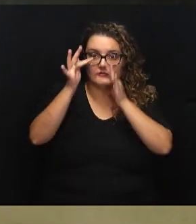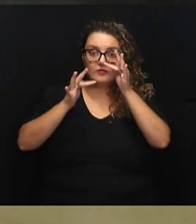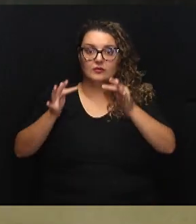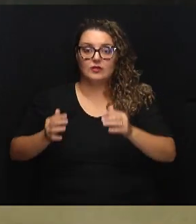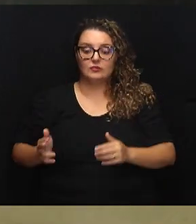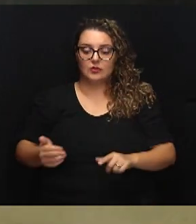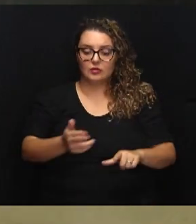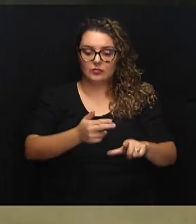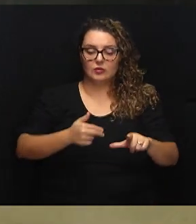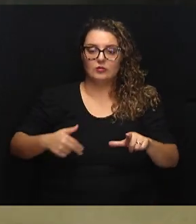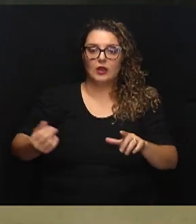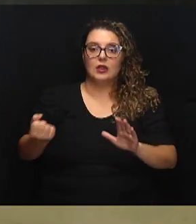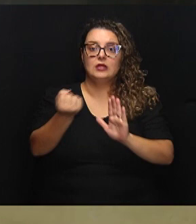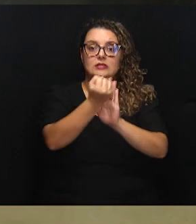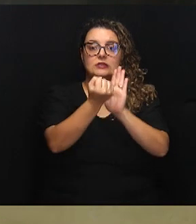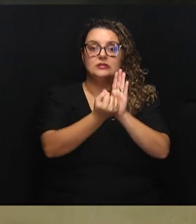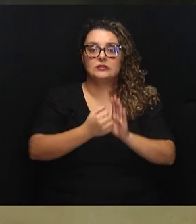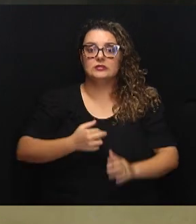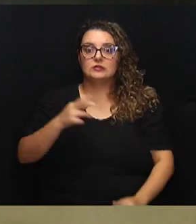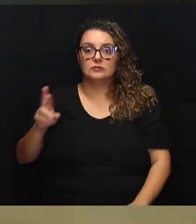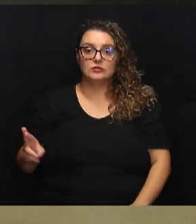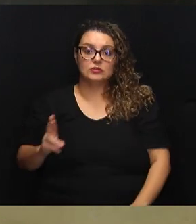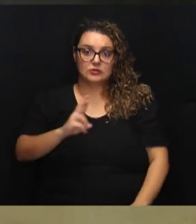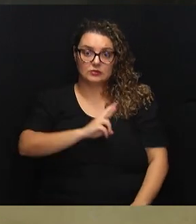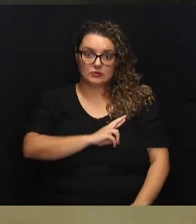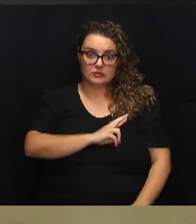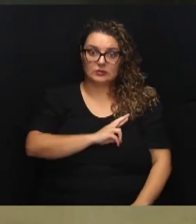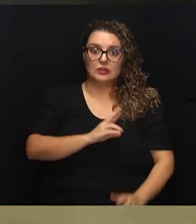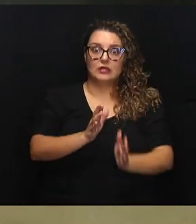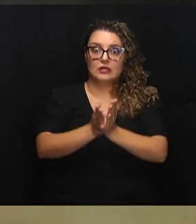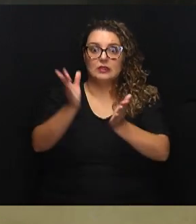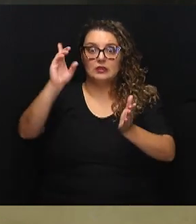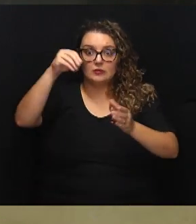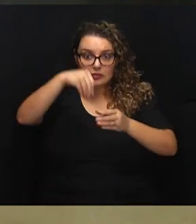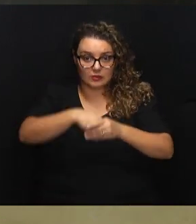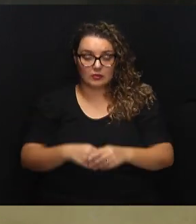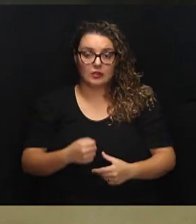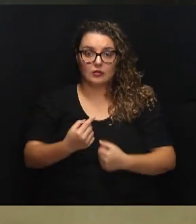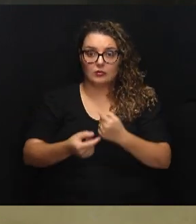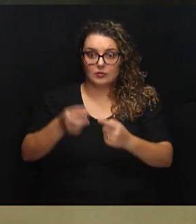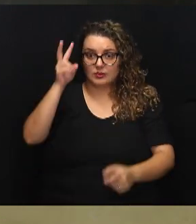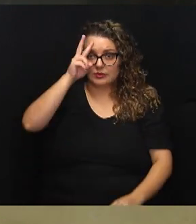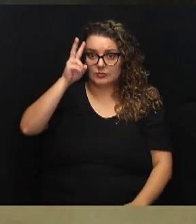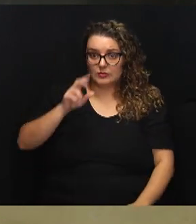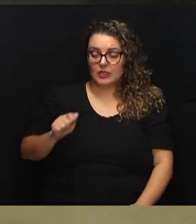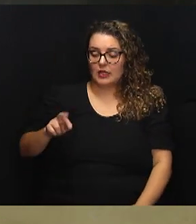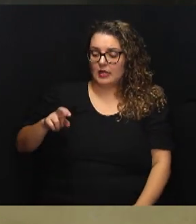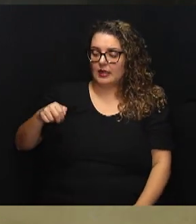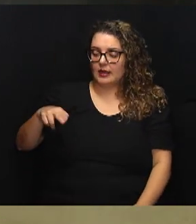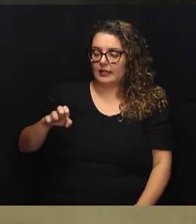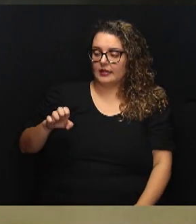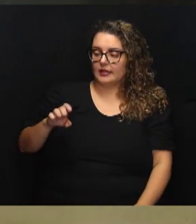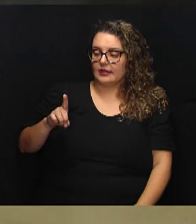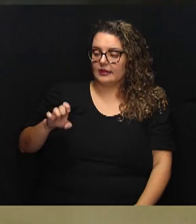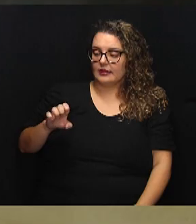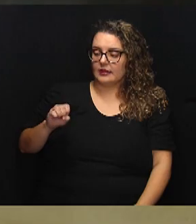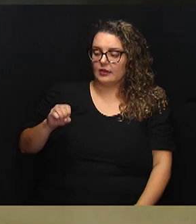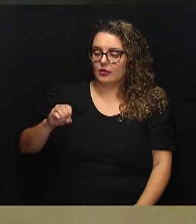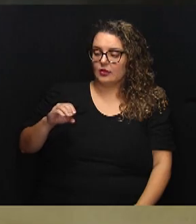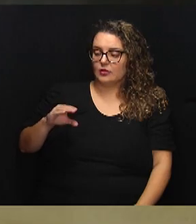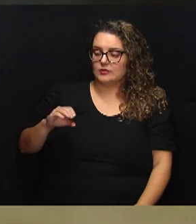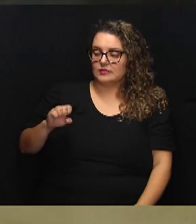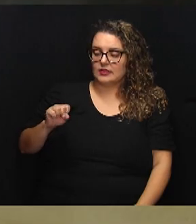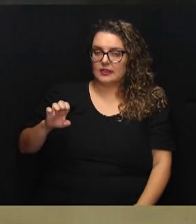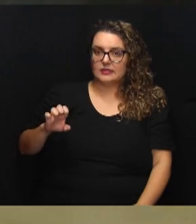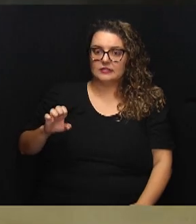representam símbolos religiosos e passagens bíblicas. Na Arquidiocese de Campinas, a data será marcada